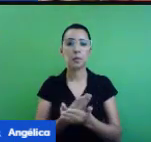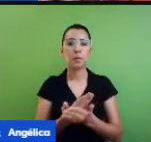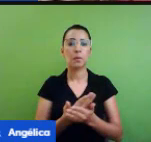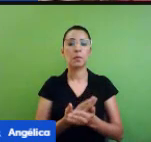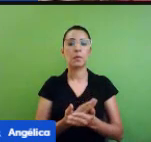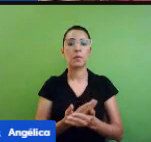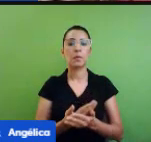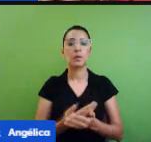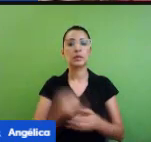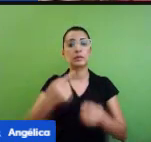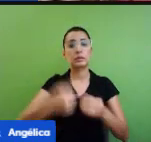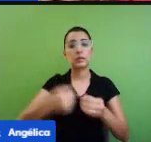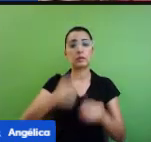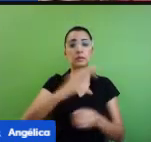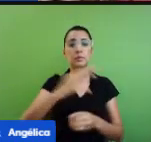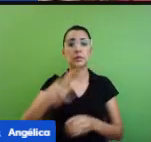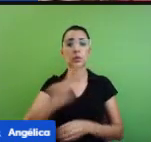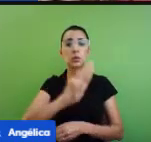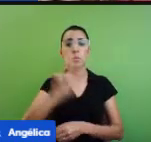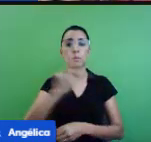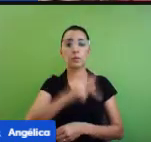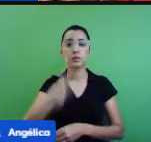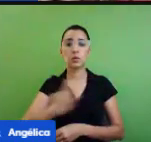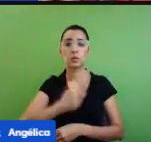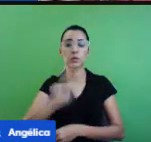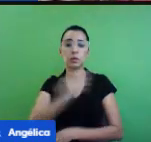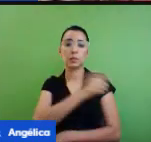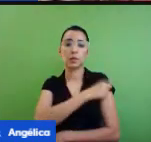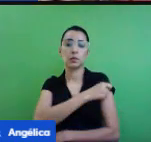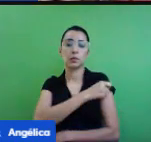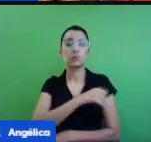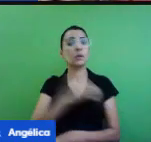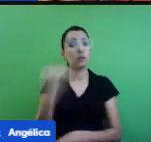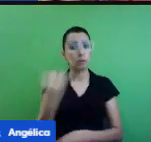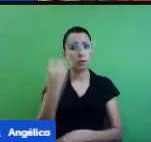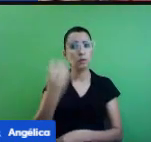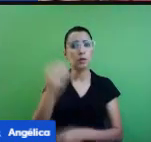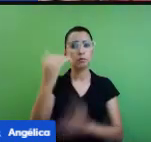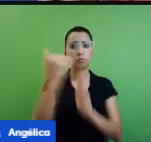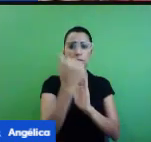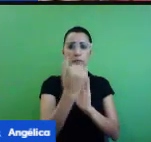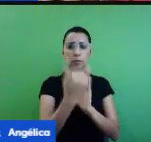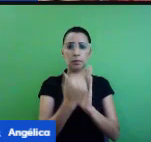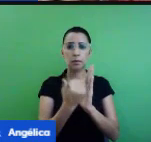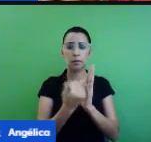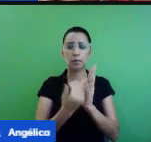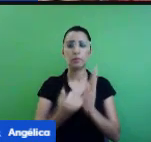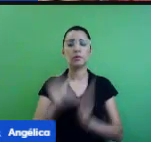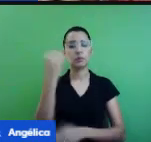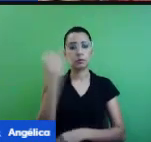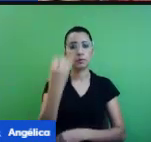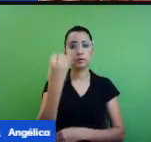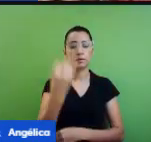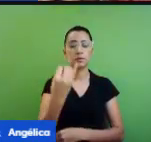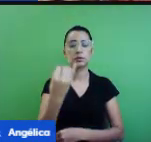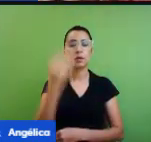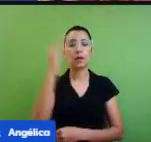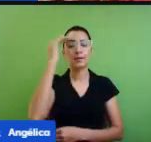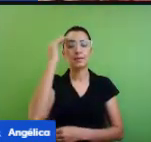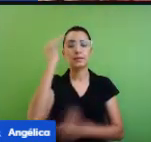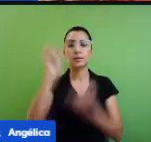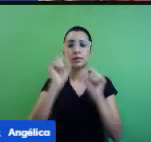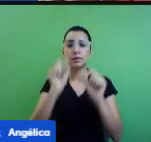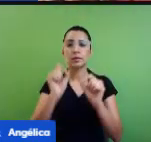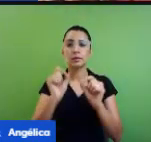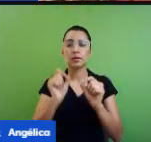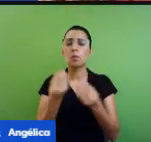utilizar esse recurso, porque ele é importante a gente refletir sobre o que os ensinamentos, a turma por meio